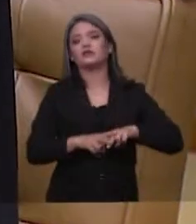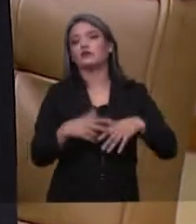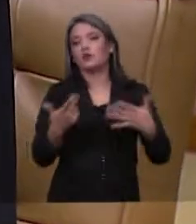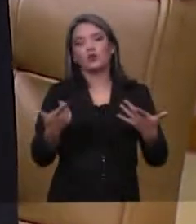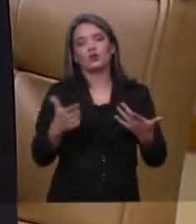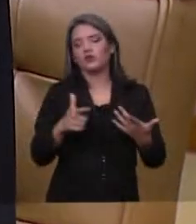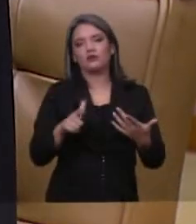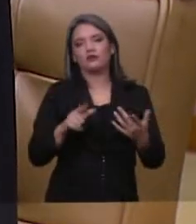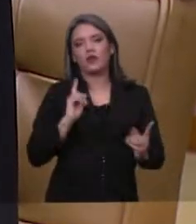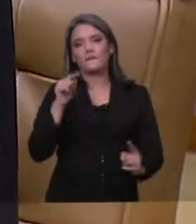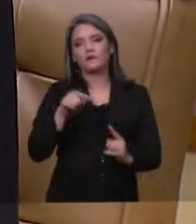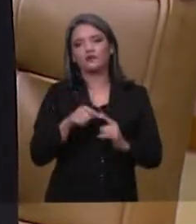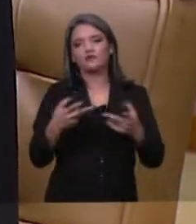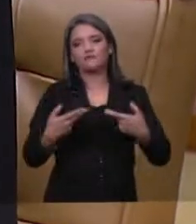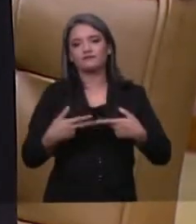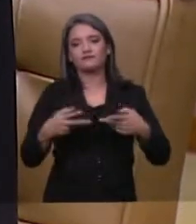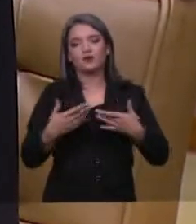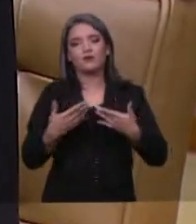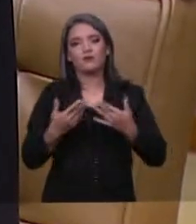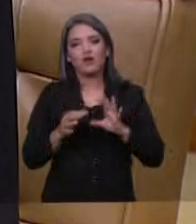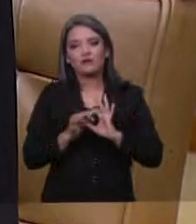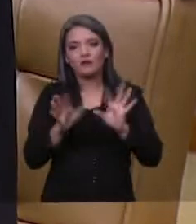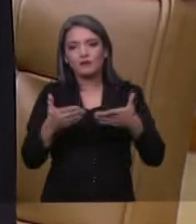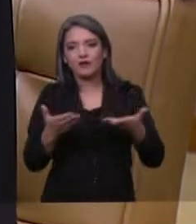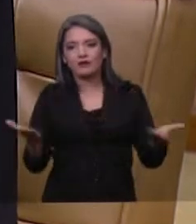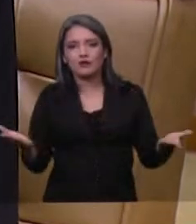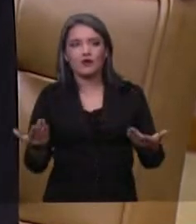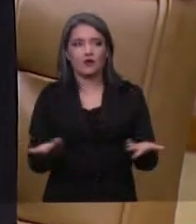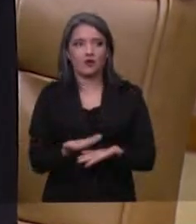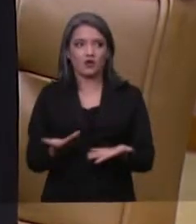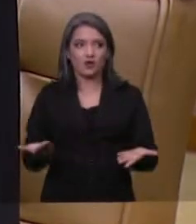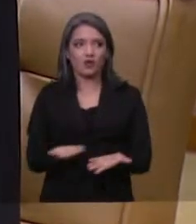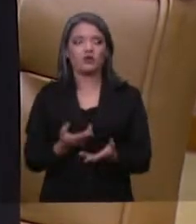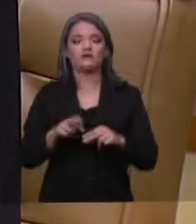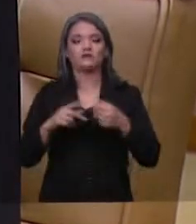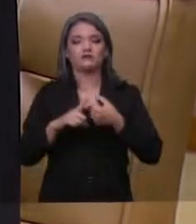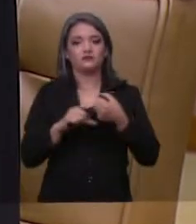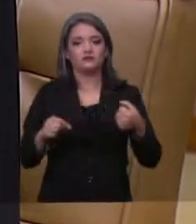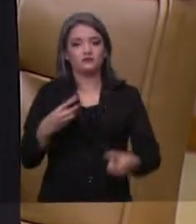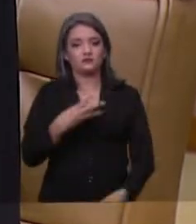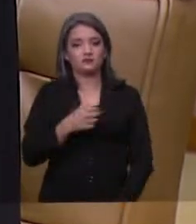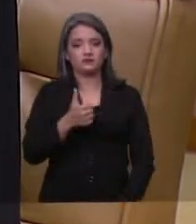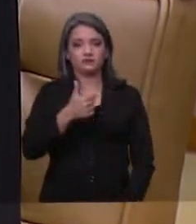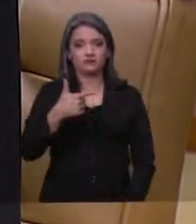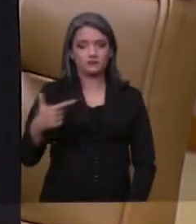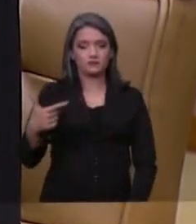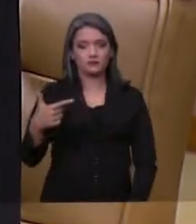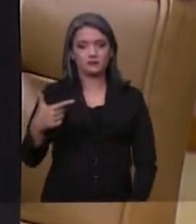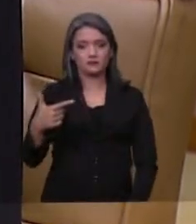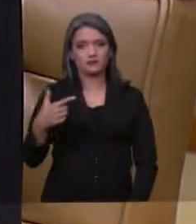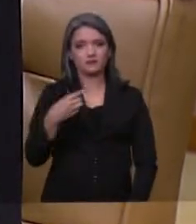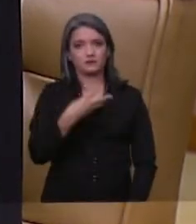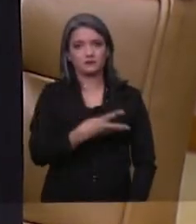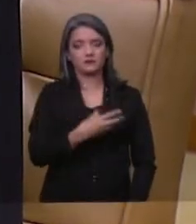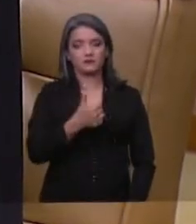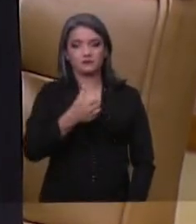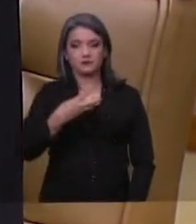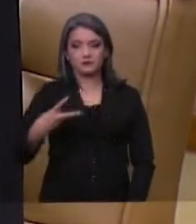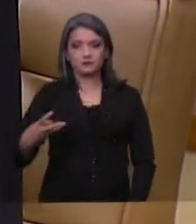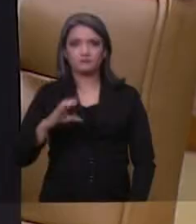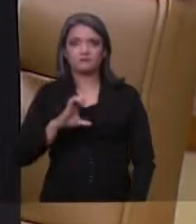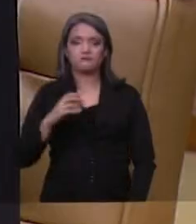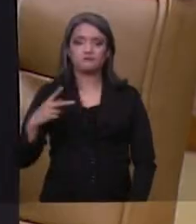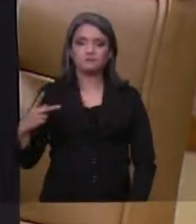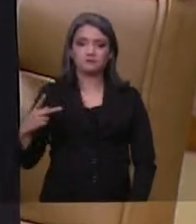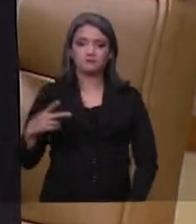soltura nesse instante, que lhe pesa o decreto condenatório, na linha dos artigos 312 e 313 do Código de Processo